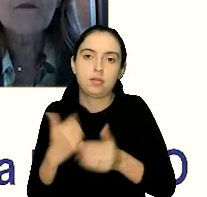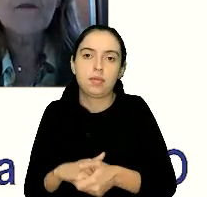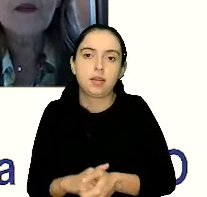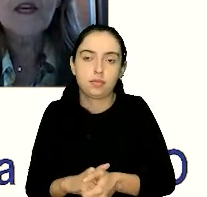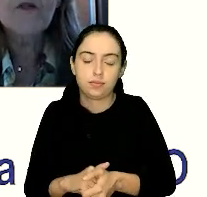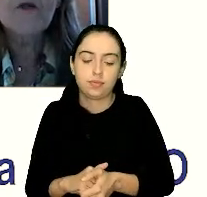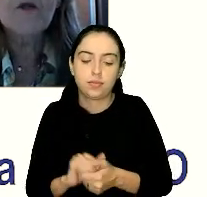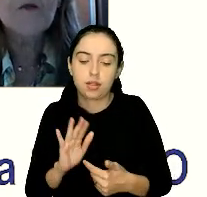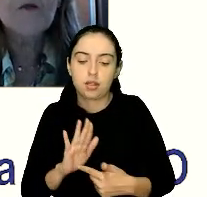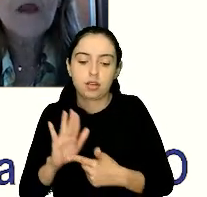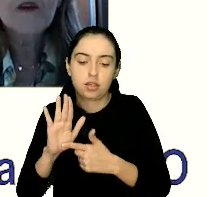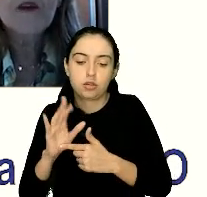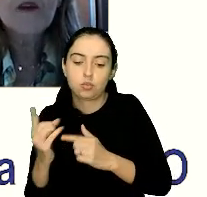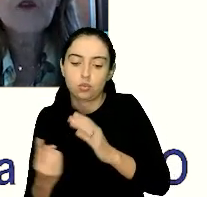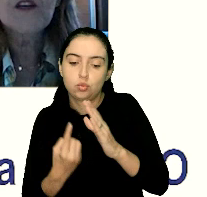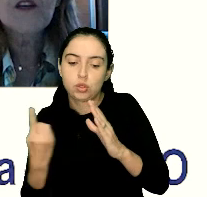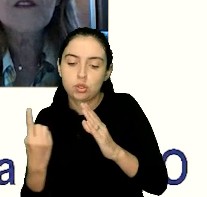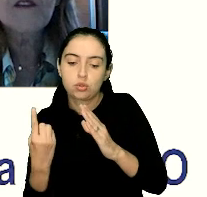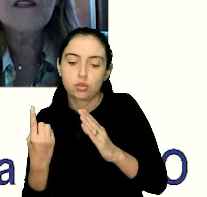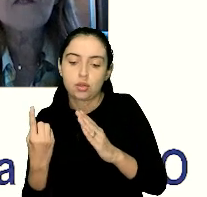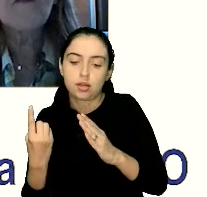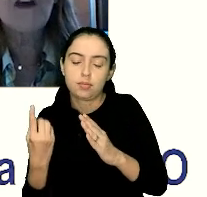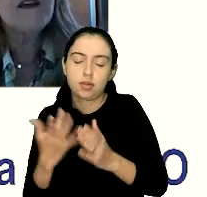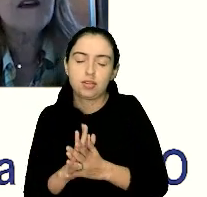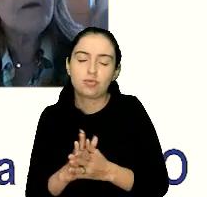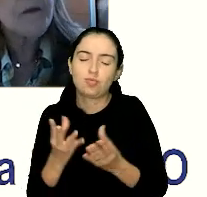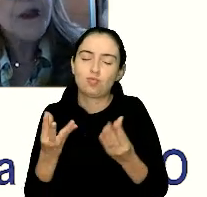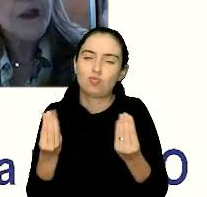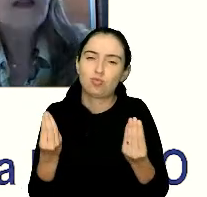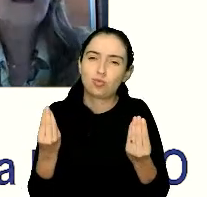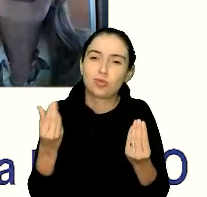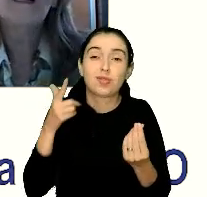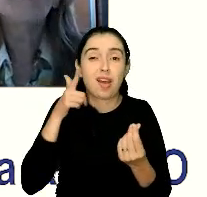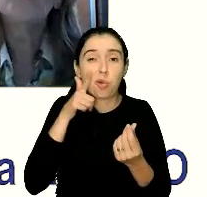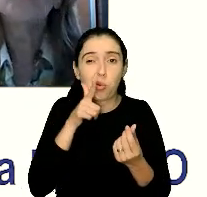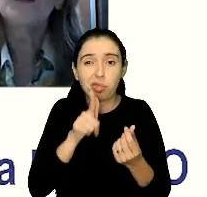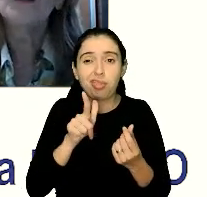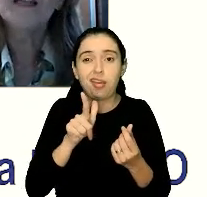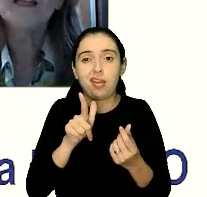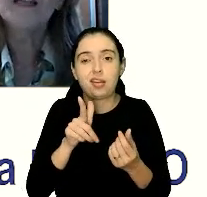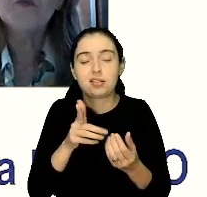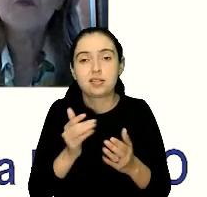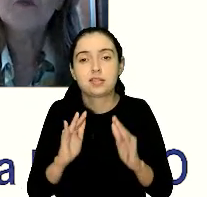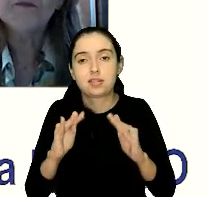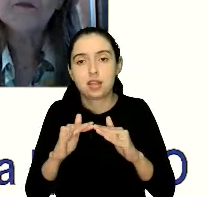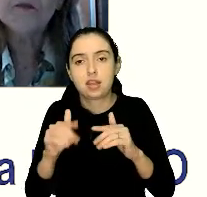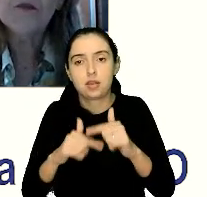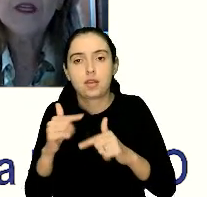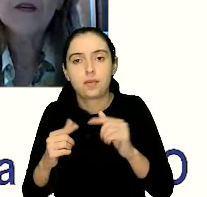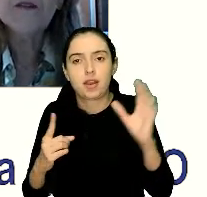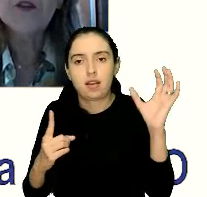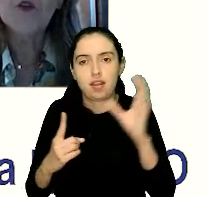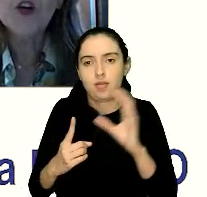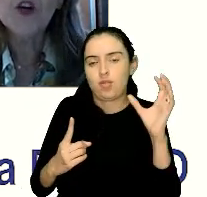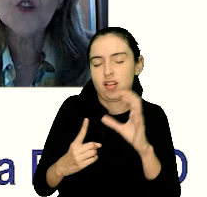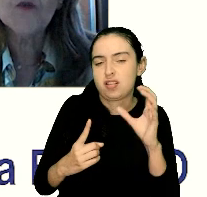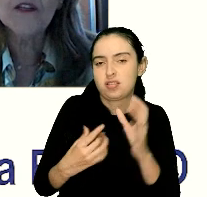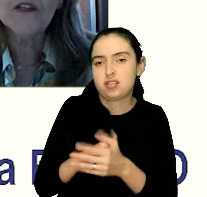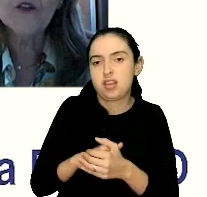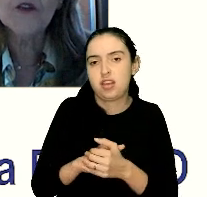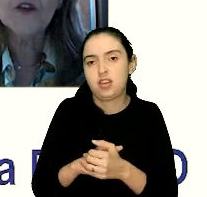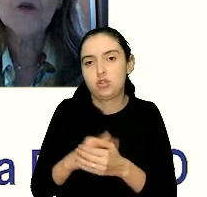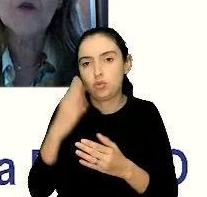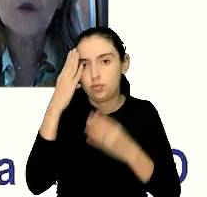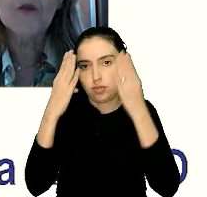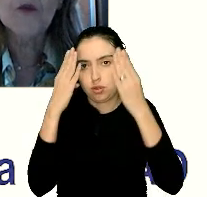o isolamento, que muitas vezes vem lá do assédio psicológico,